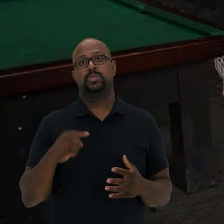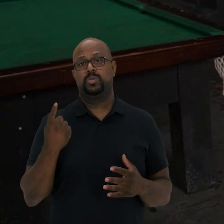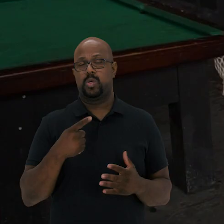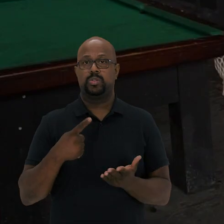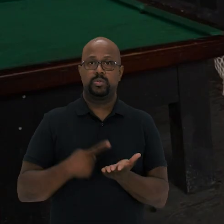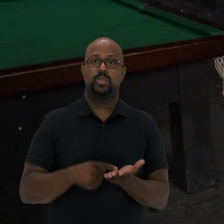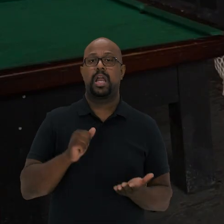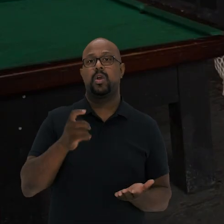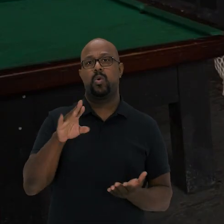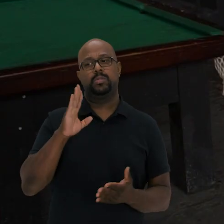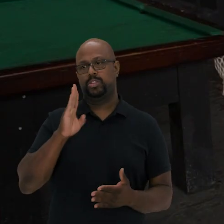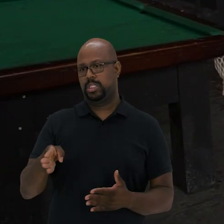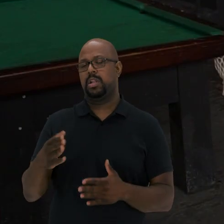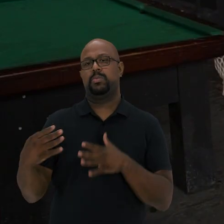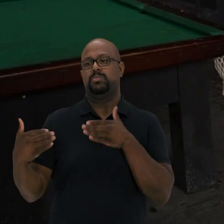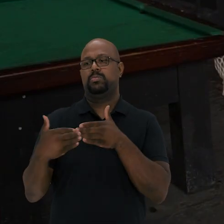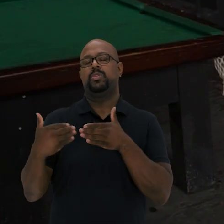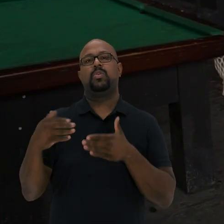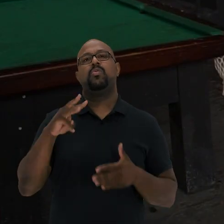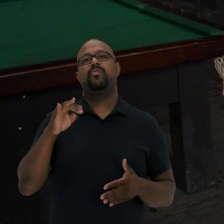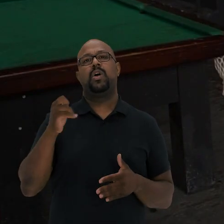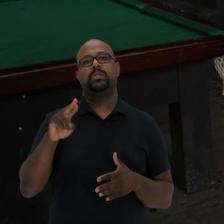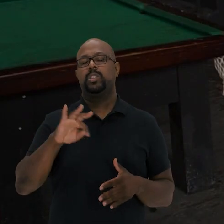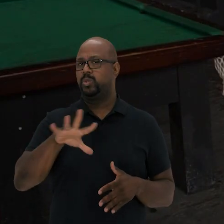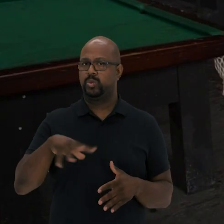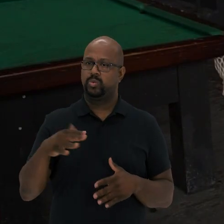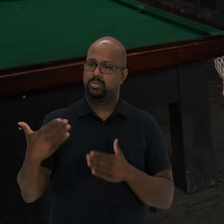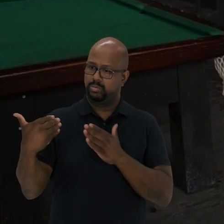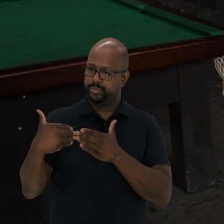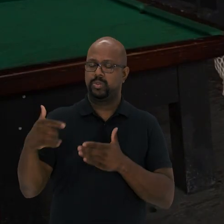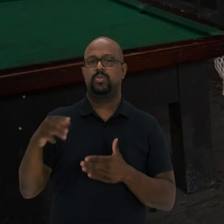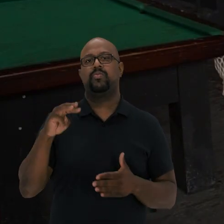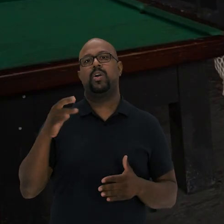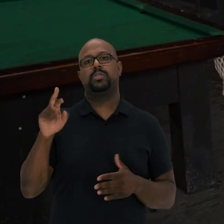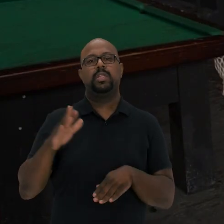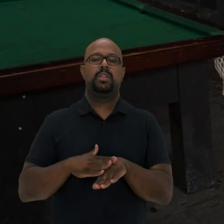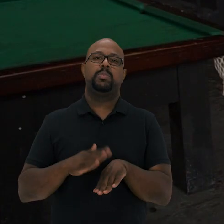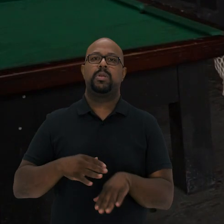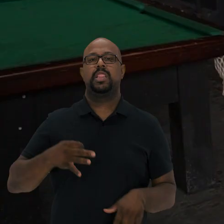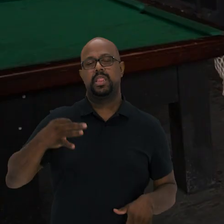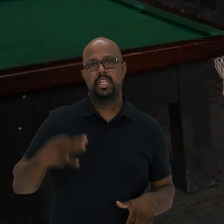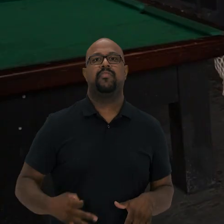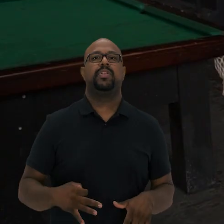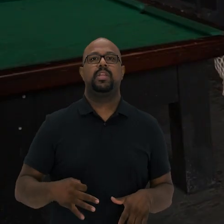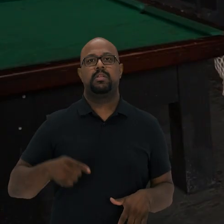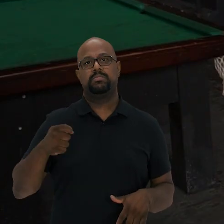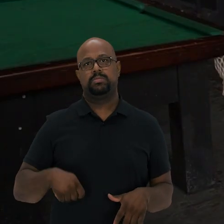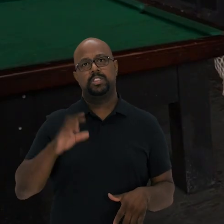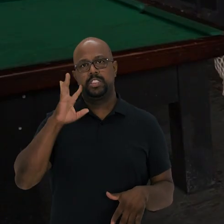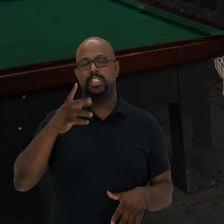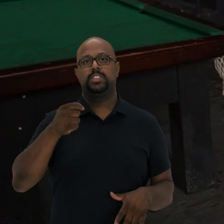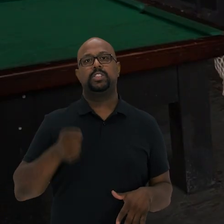isso, né, o nosso acordo era diretamente com o Walter, né? Então tudo passava por ele. Ele que definia, ele